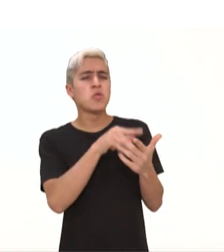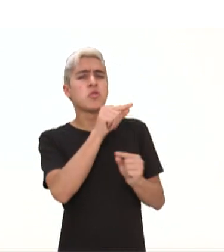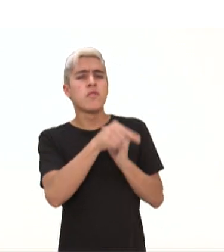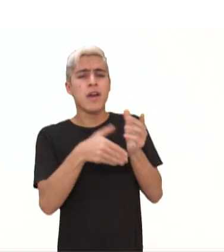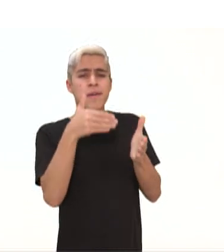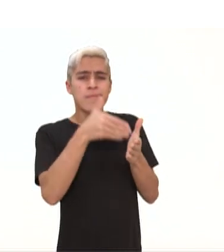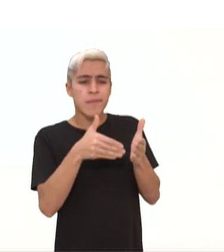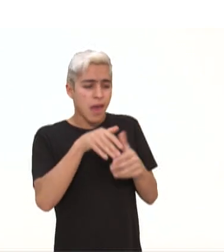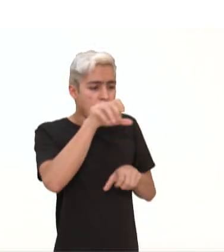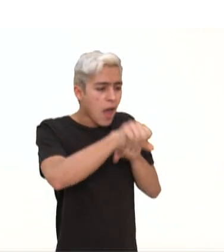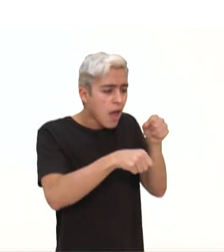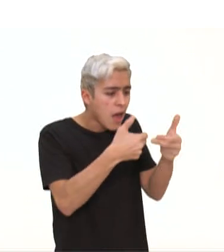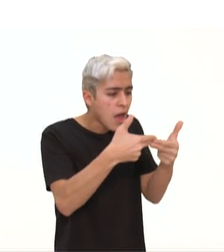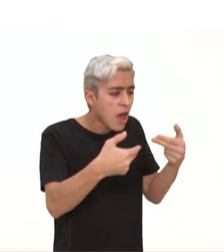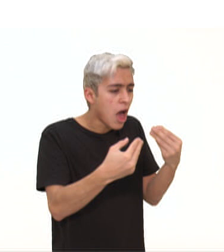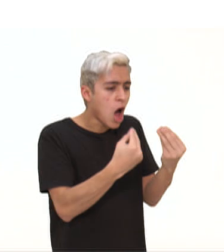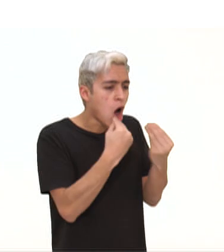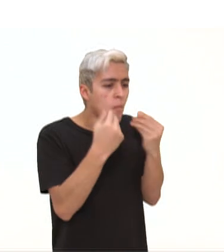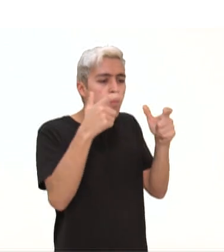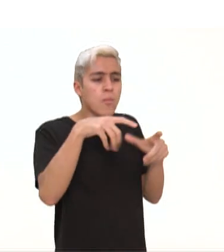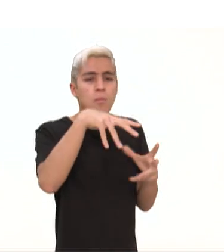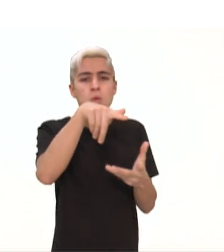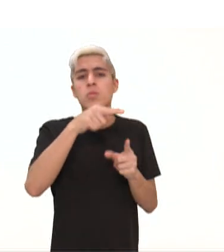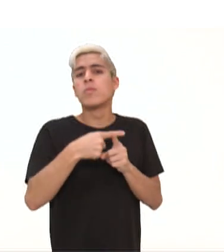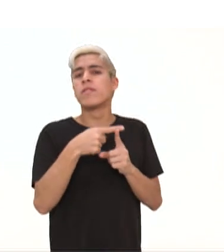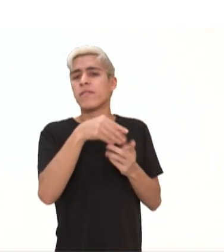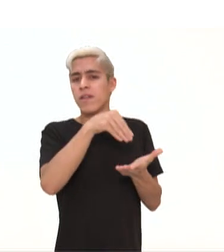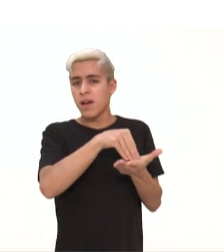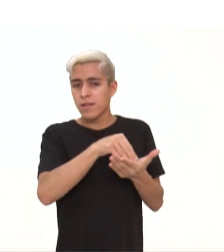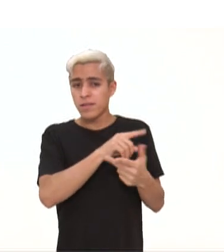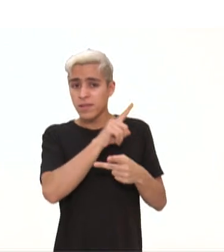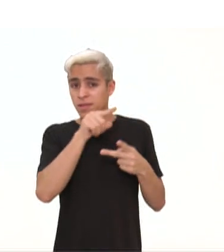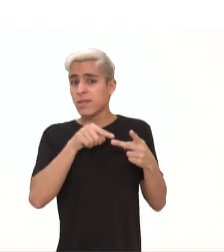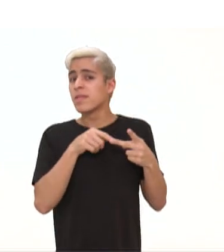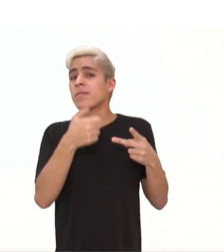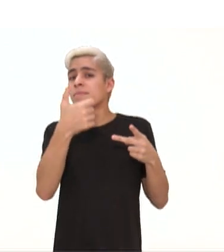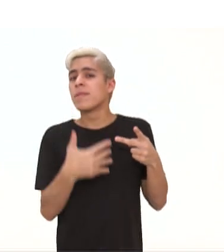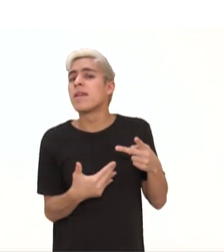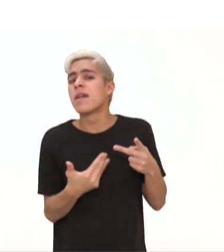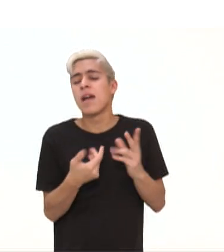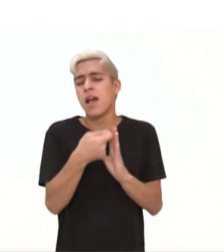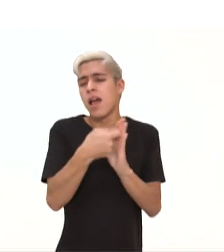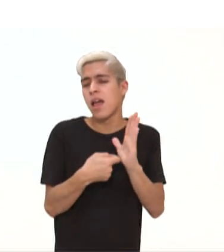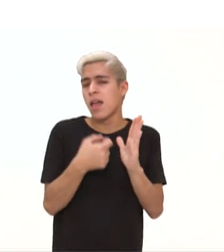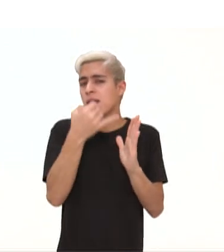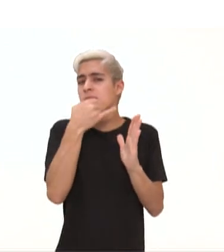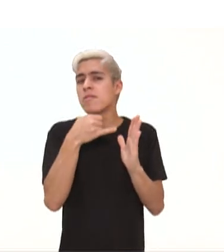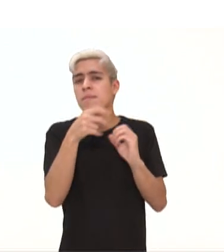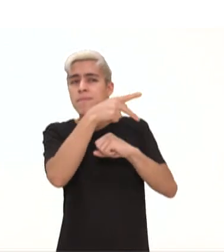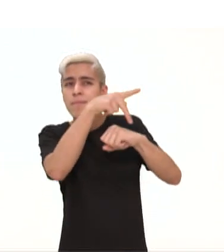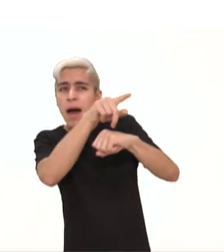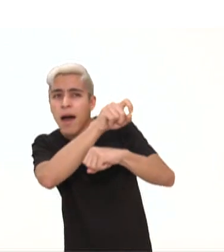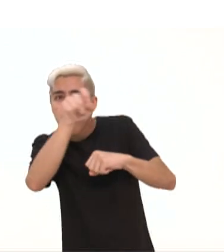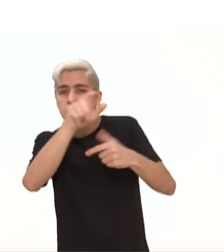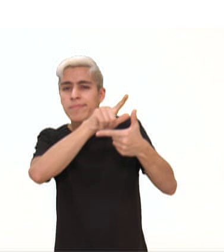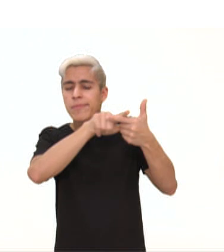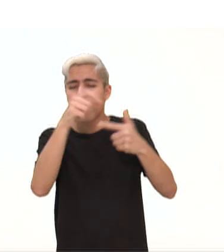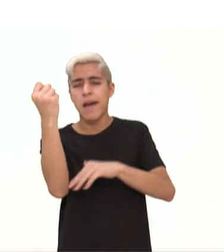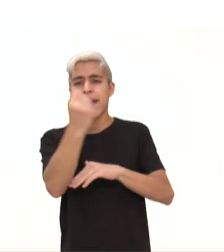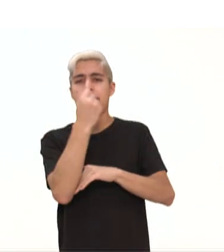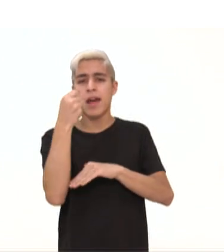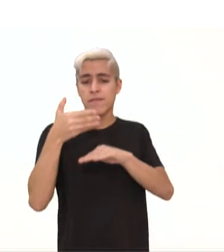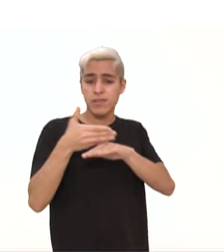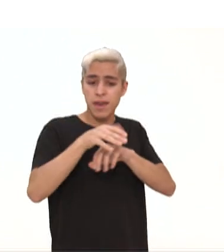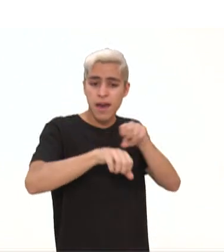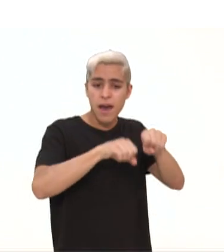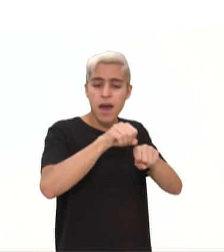impedem o acesso a recursos alimentares no mundo e depois na 4 escreva para nós lá exemplos de países que apresentam problemas graves de